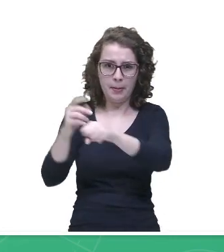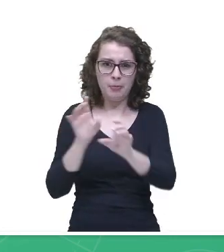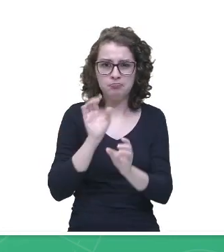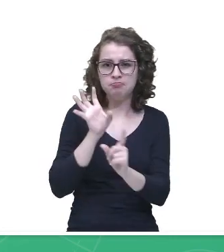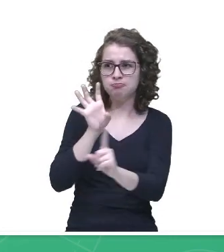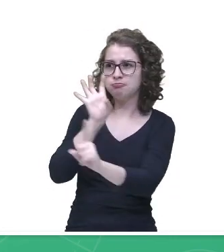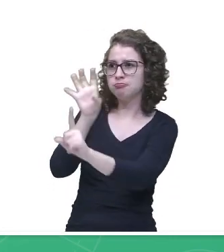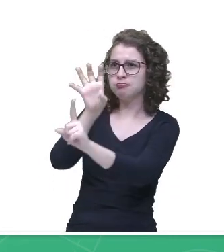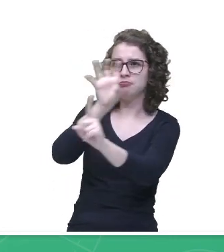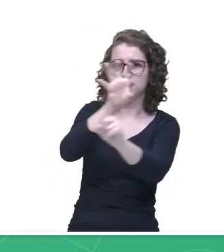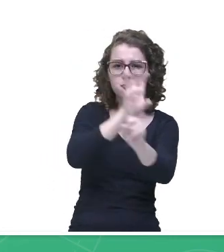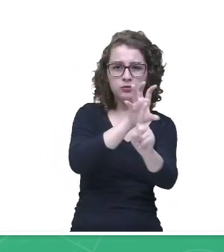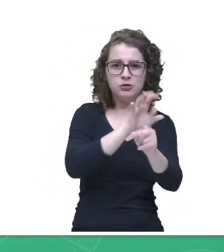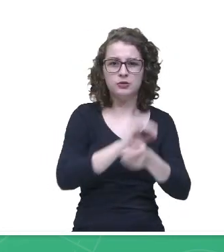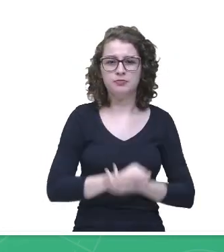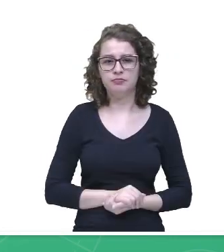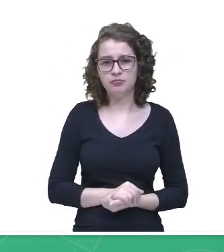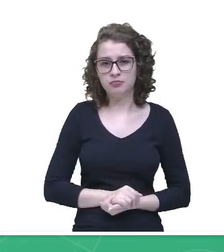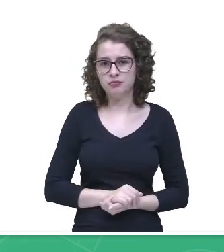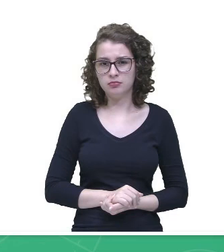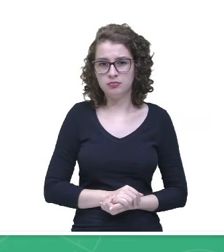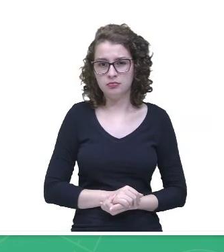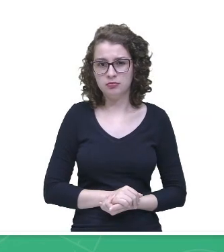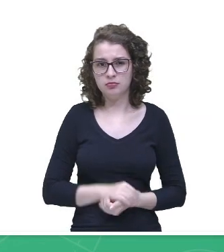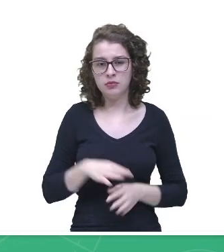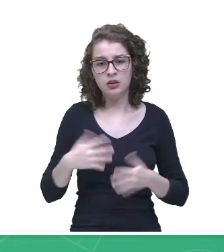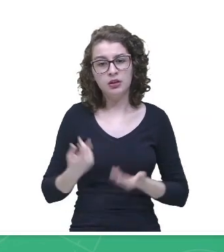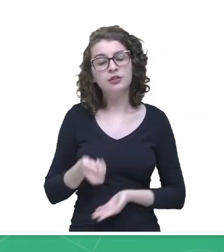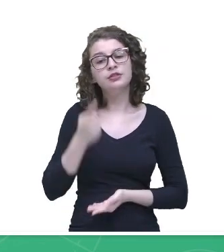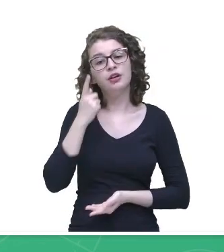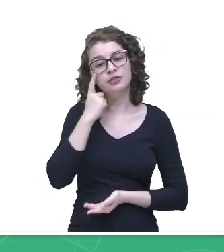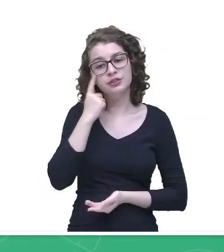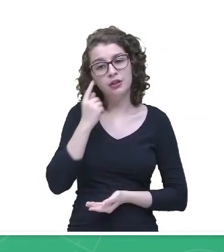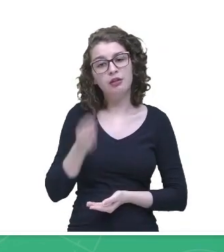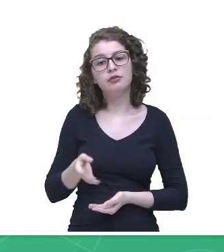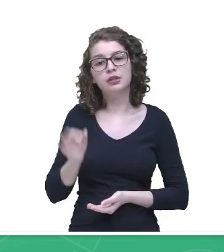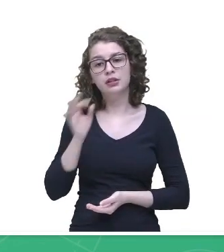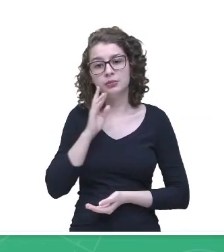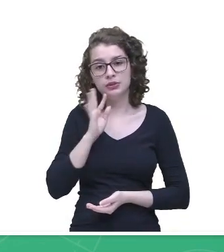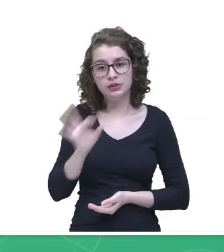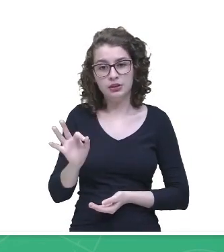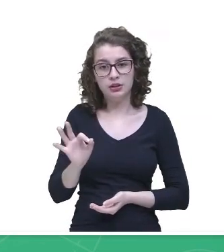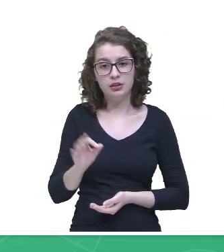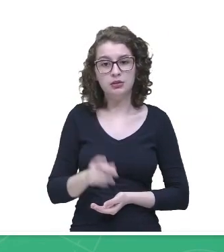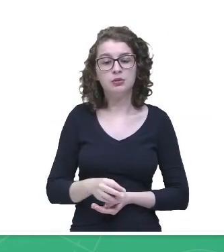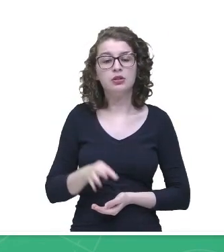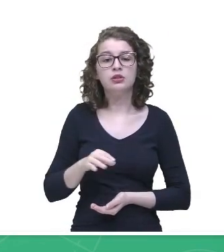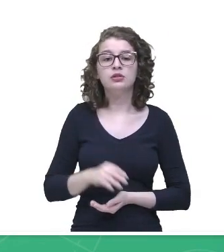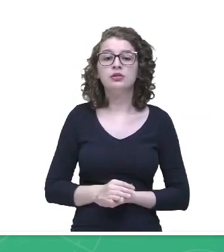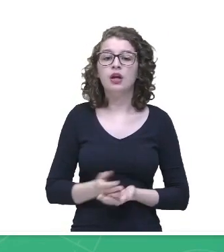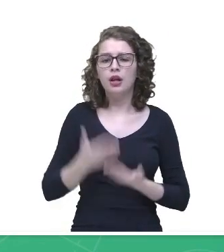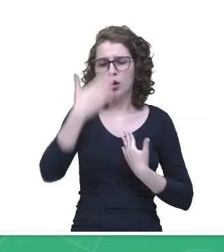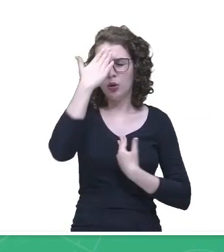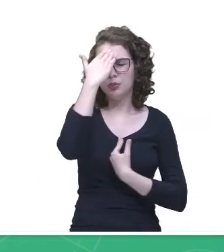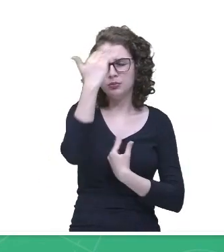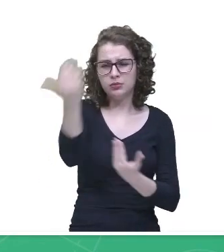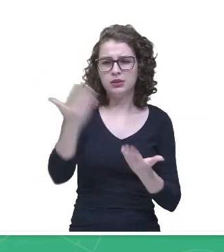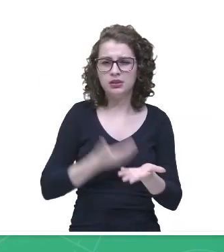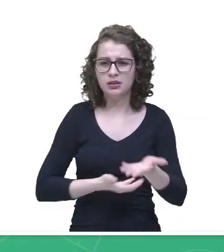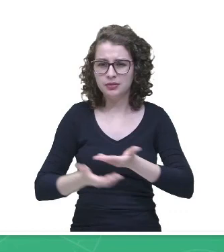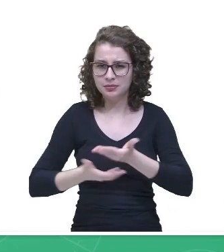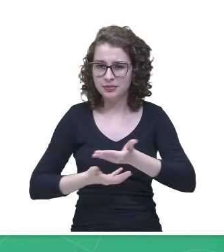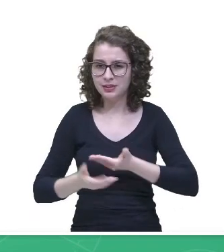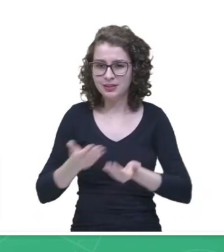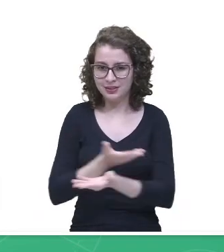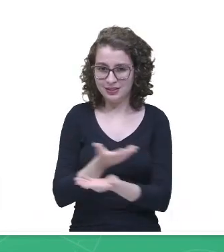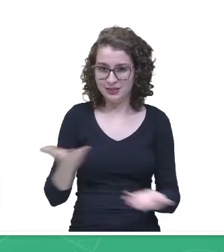bom? Então, assim a gente faz a nossa correção da nossa dinâmica local interativa. Agradeço a participação de todos os